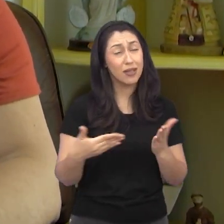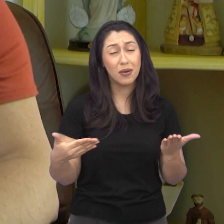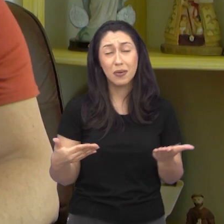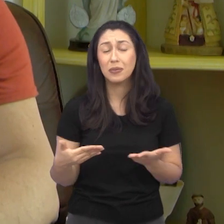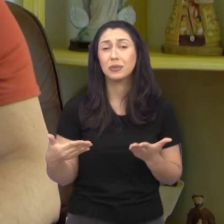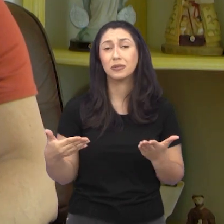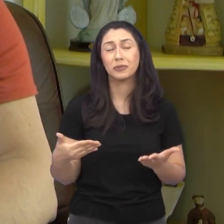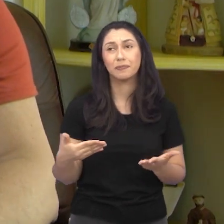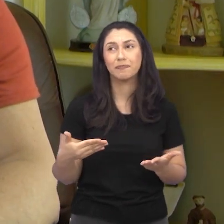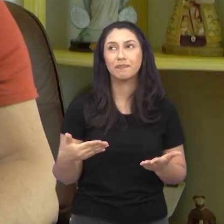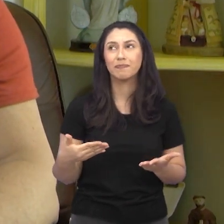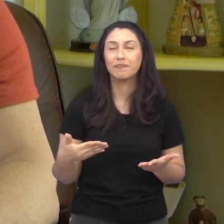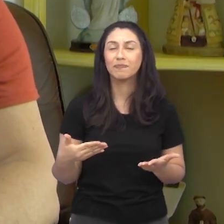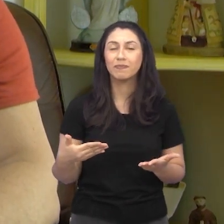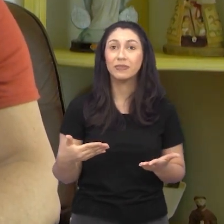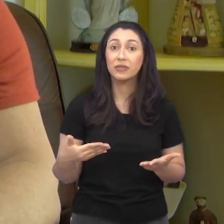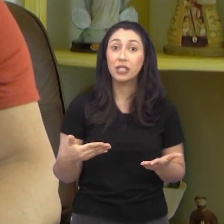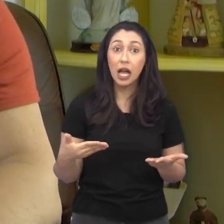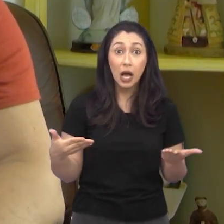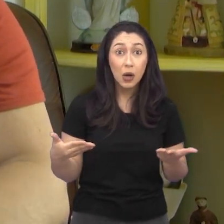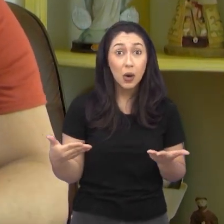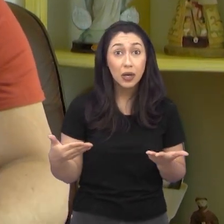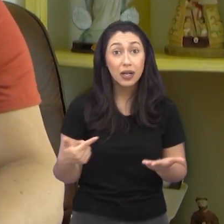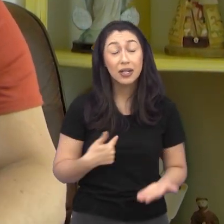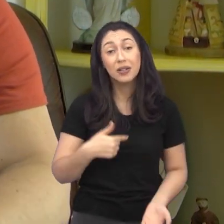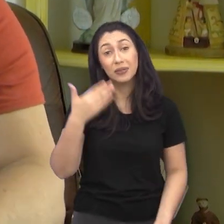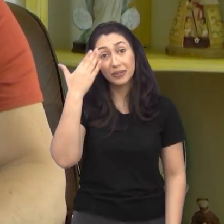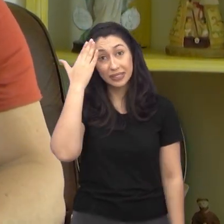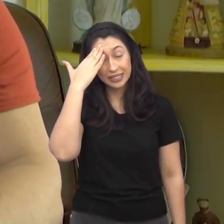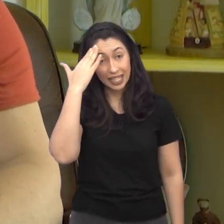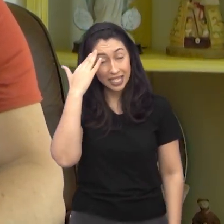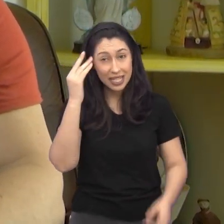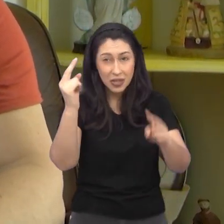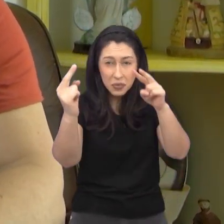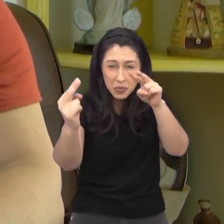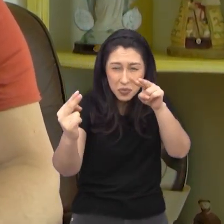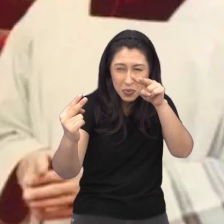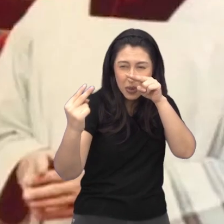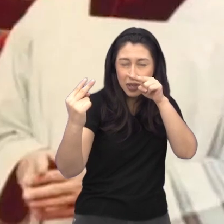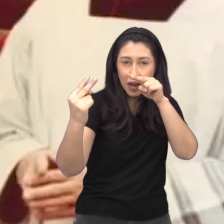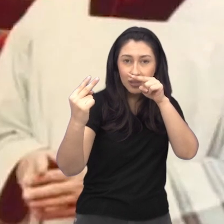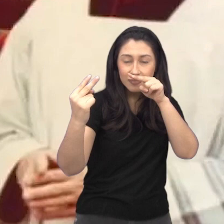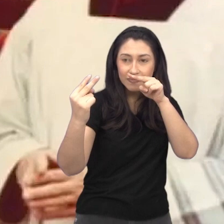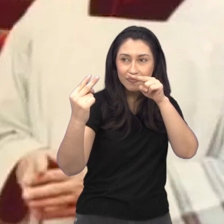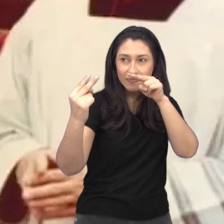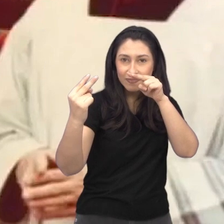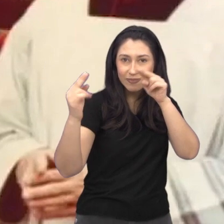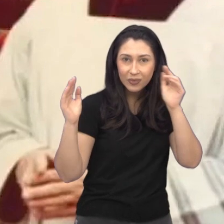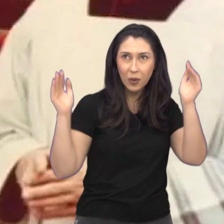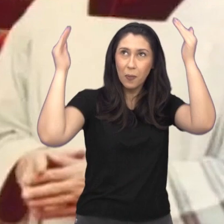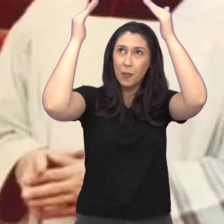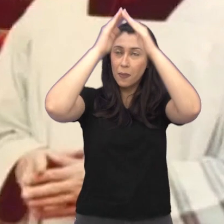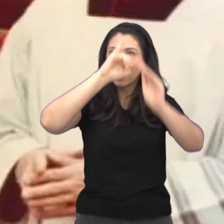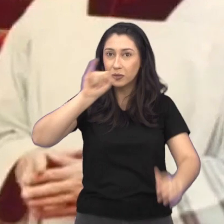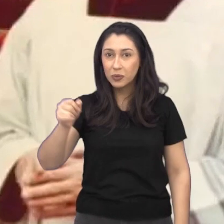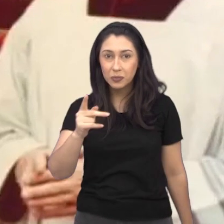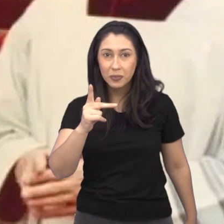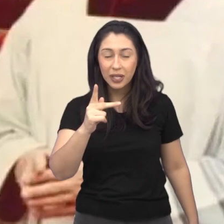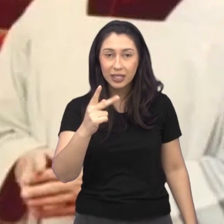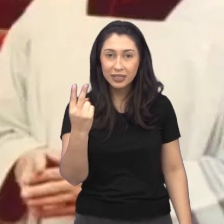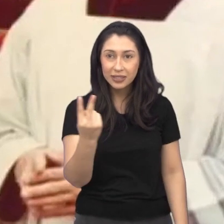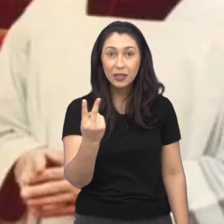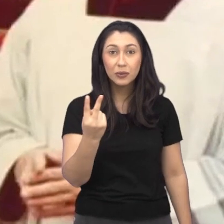E hoje, em saber que esse olhar que nós cruzamos desse Papa João Paulo